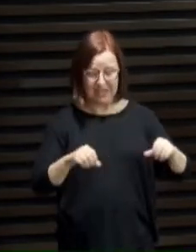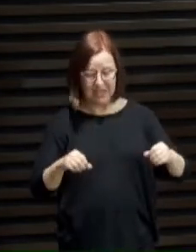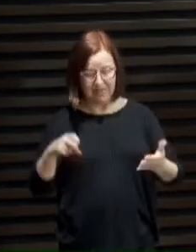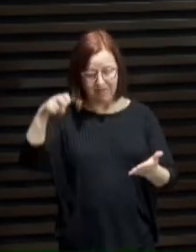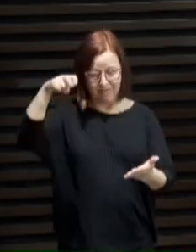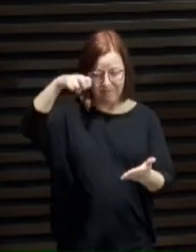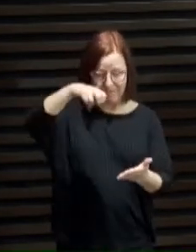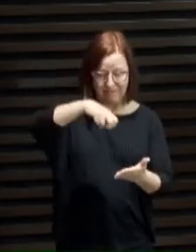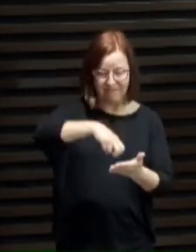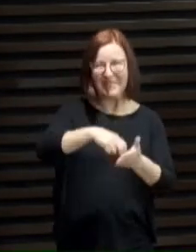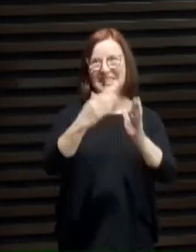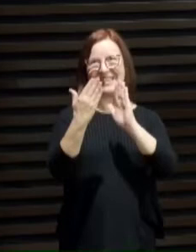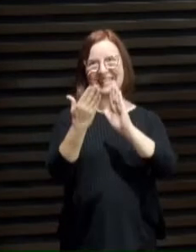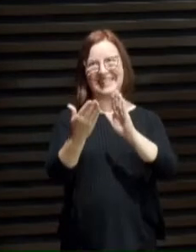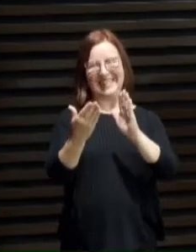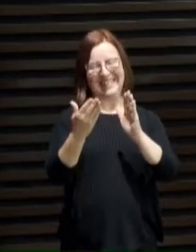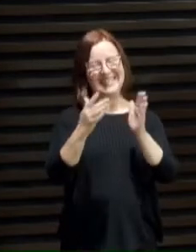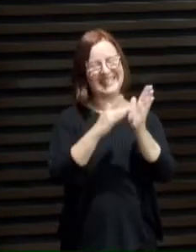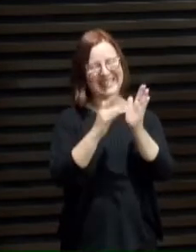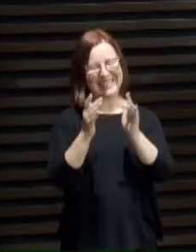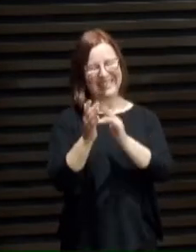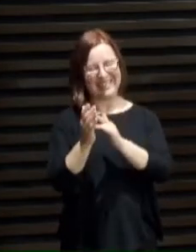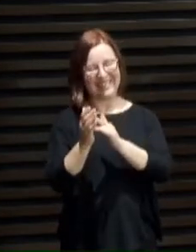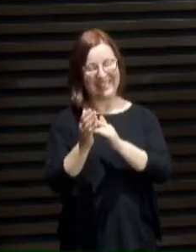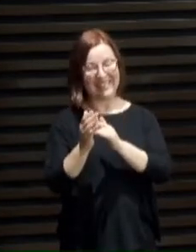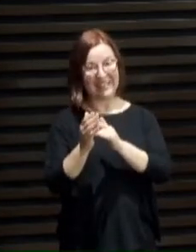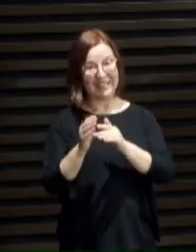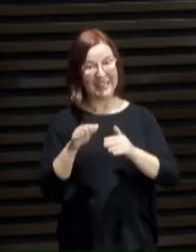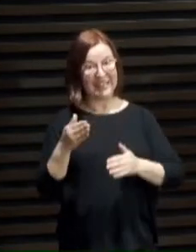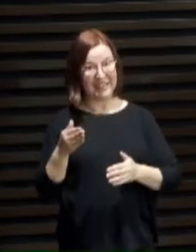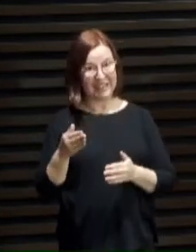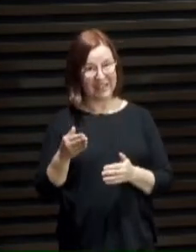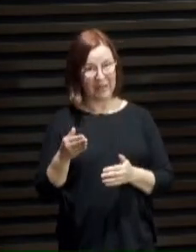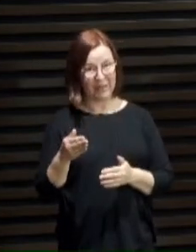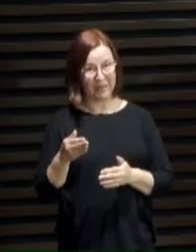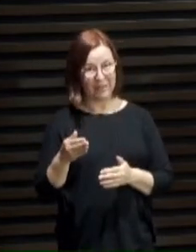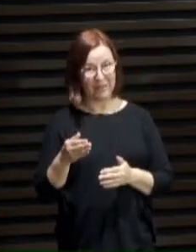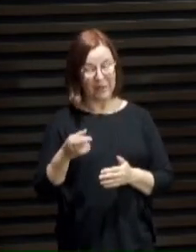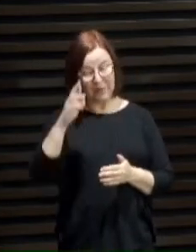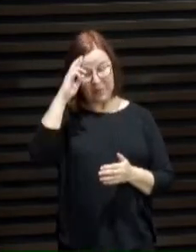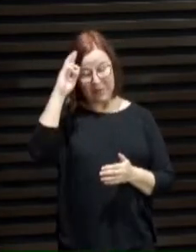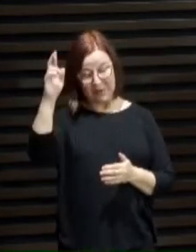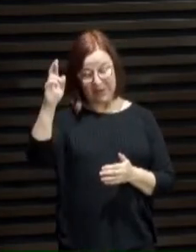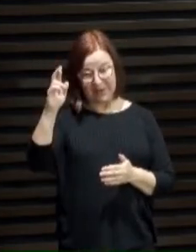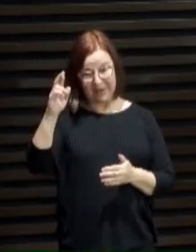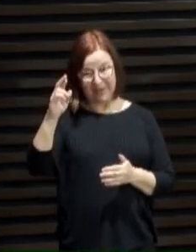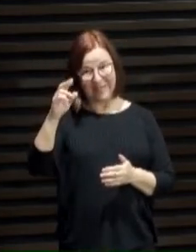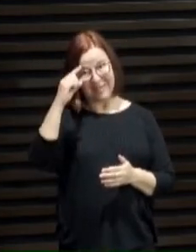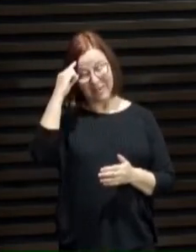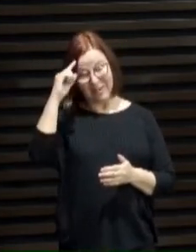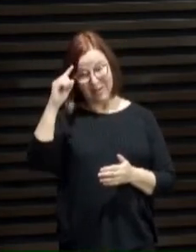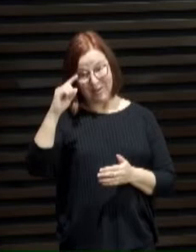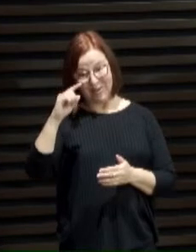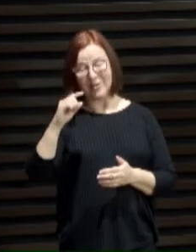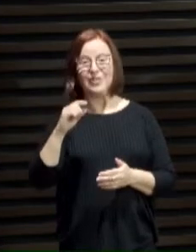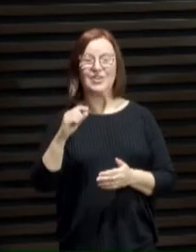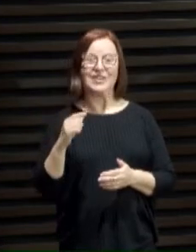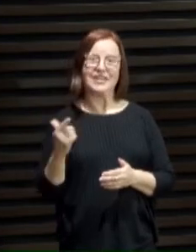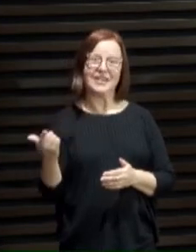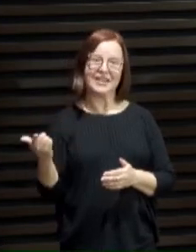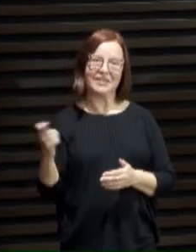se curvar diante dele. Então aquele que um dia se fez carne, em toda a sua glória habitou entre